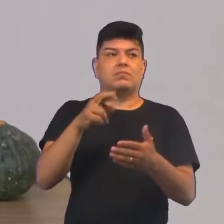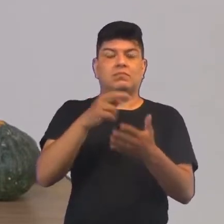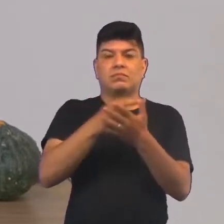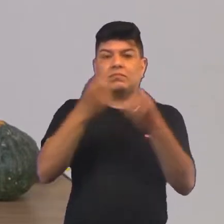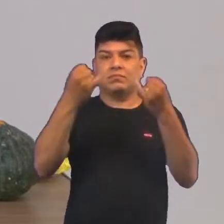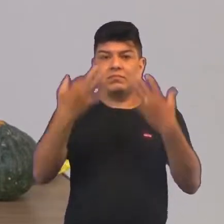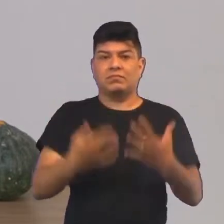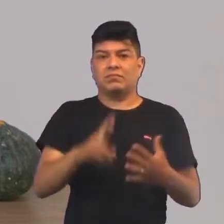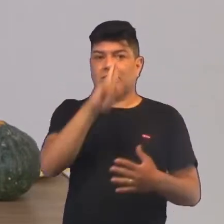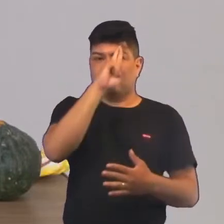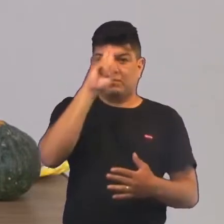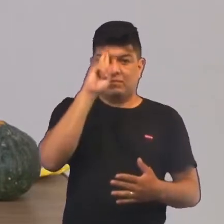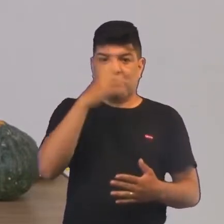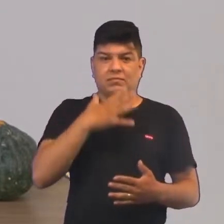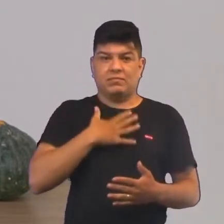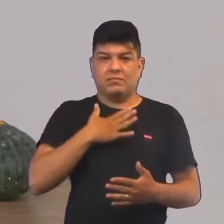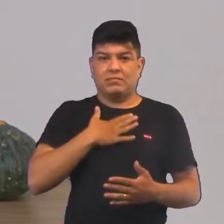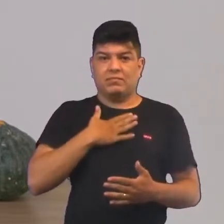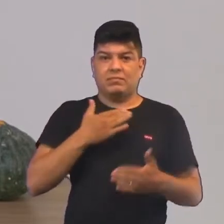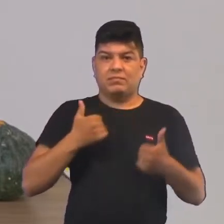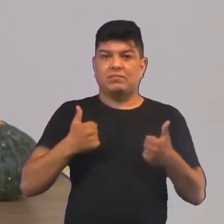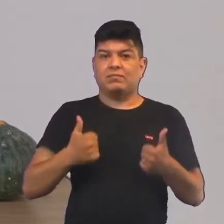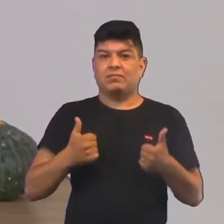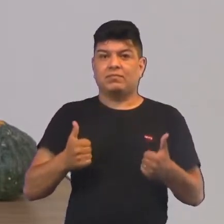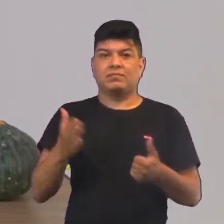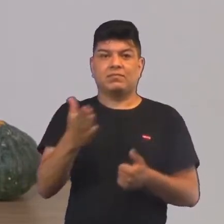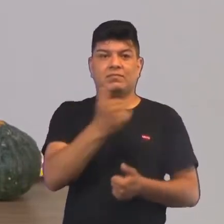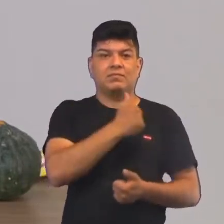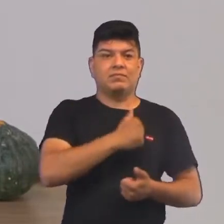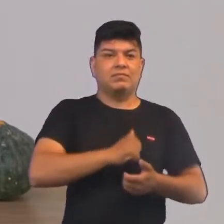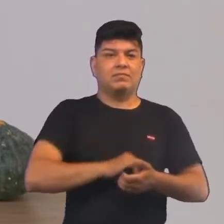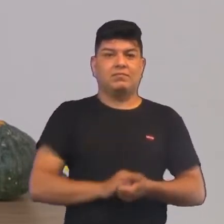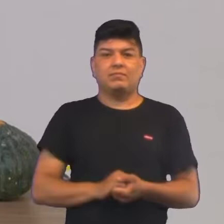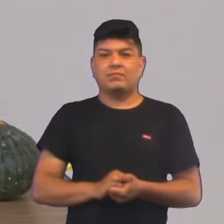esta história do meu jeitinho, certo? Então vamos lá.